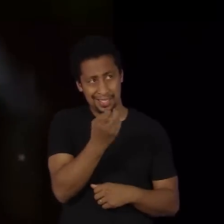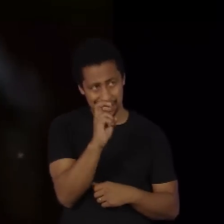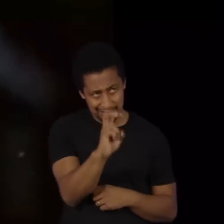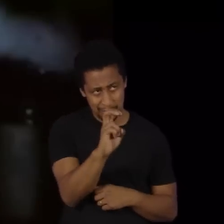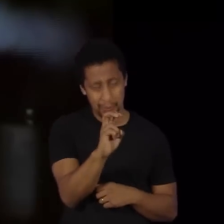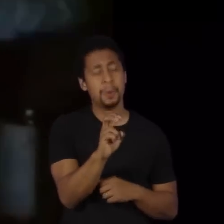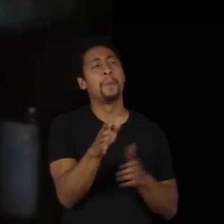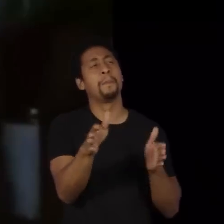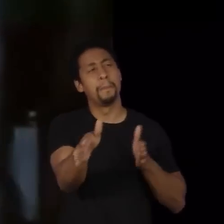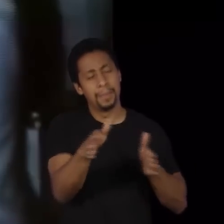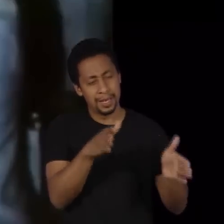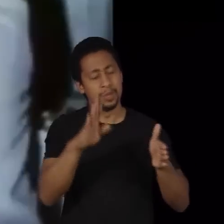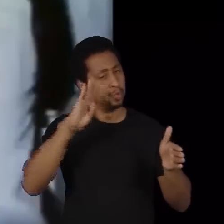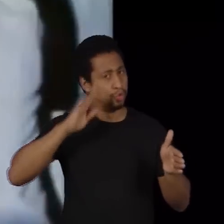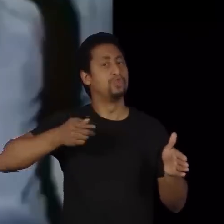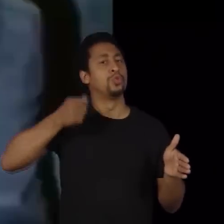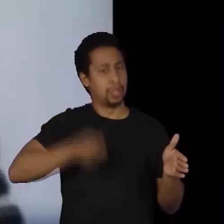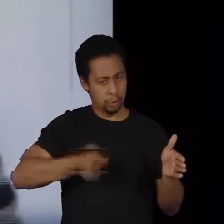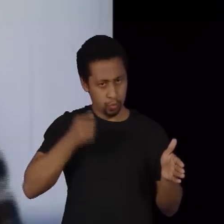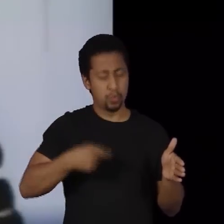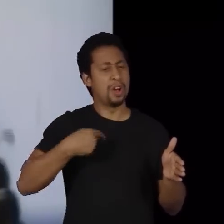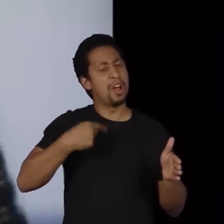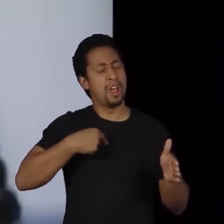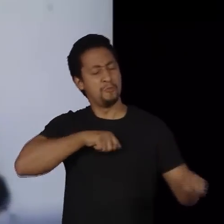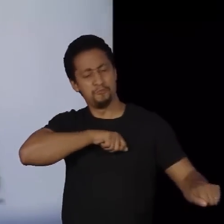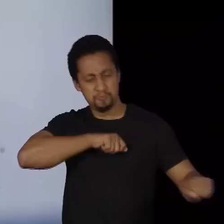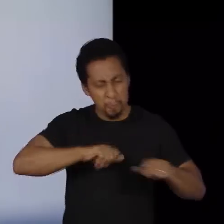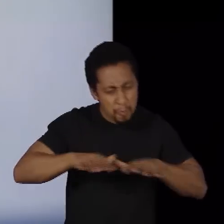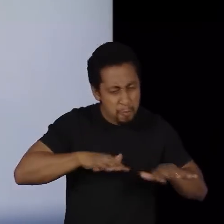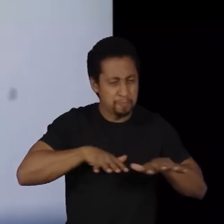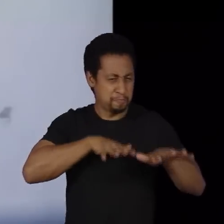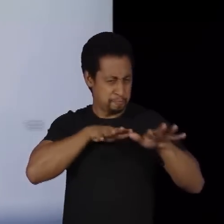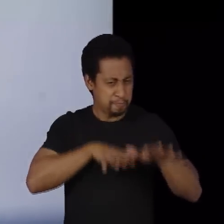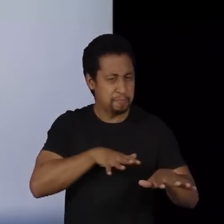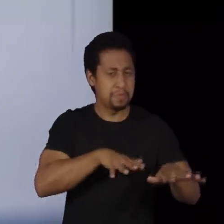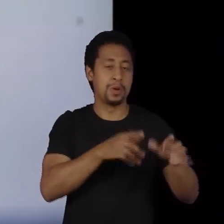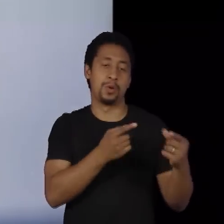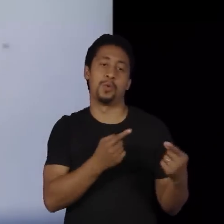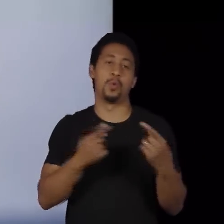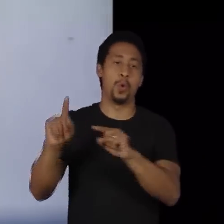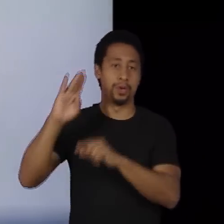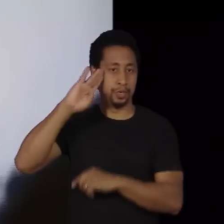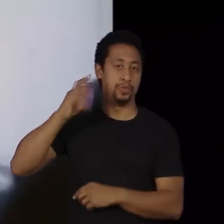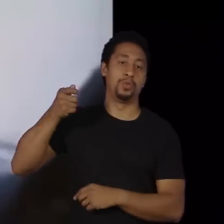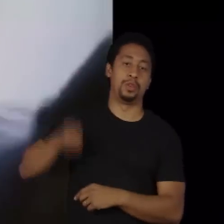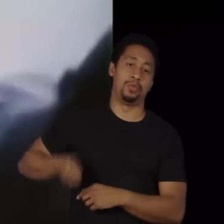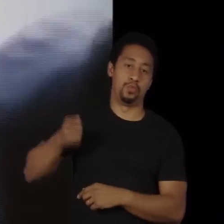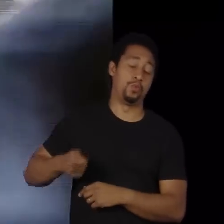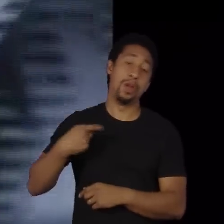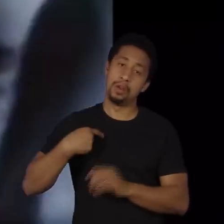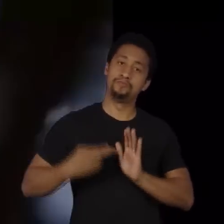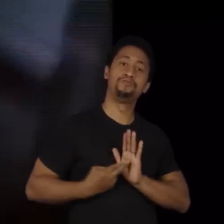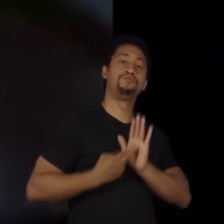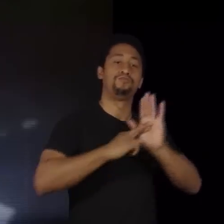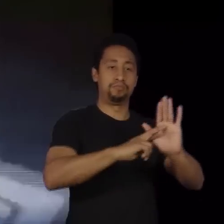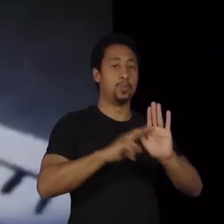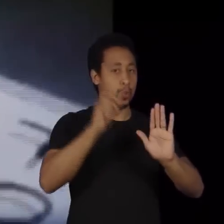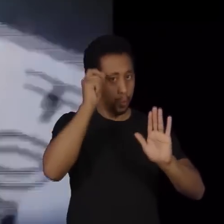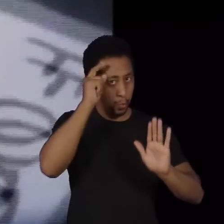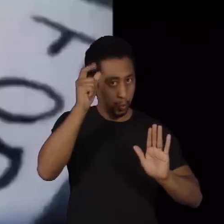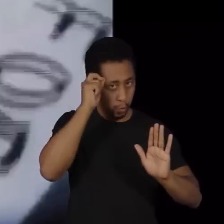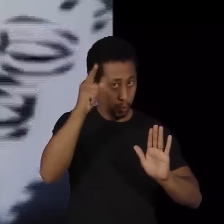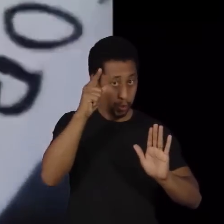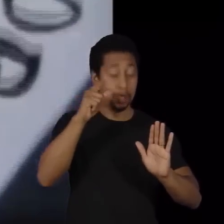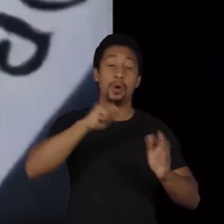meio do movimento de contracultura, que os anos 60 é que representaram muito mais no mundo inteiro